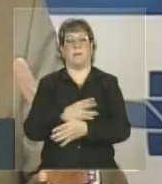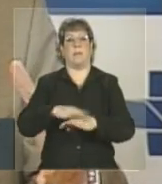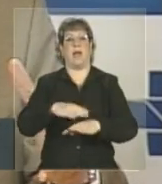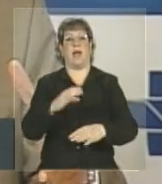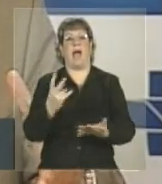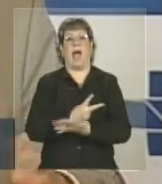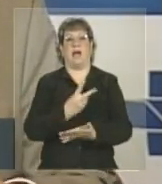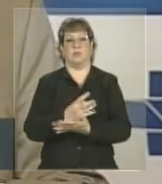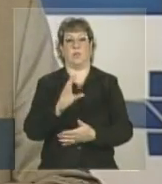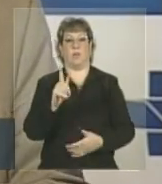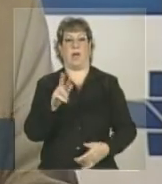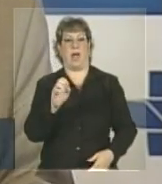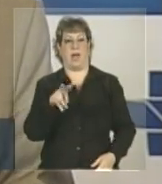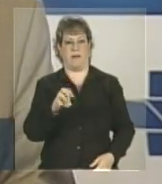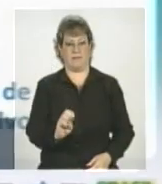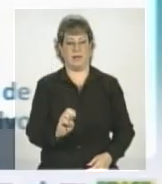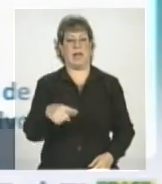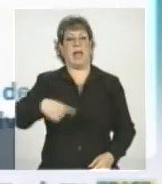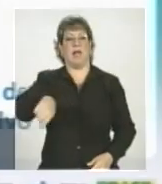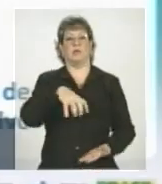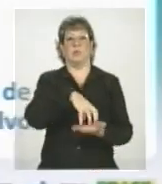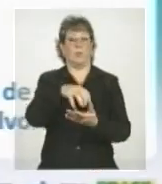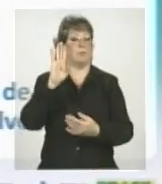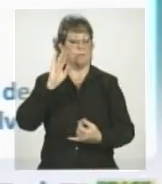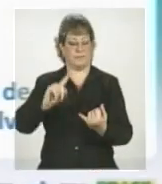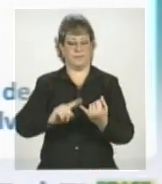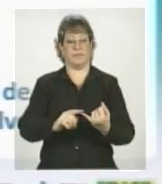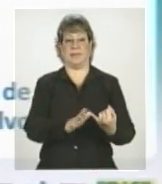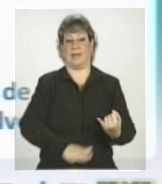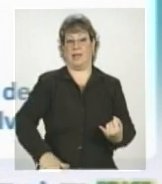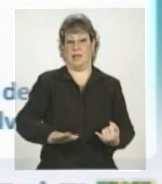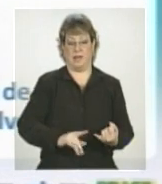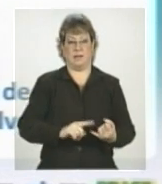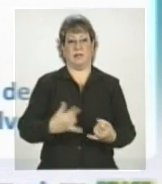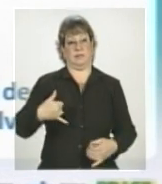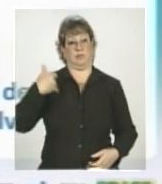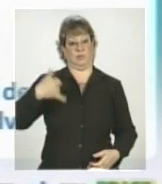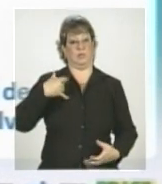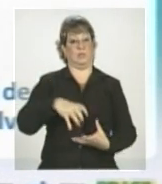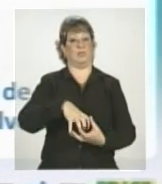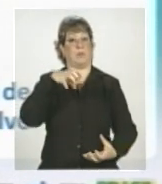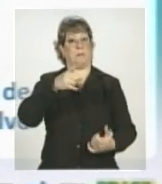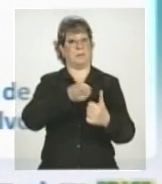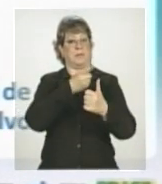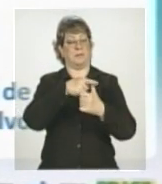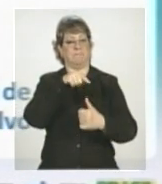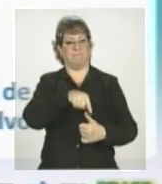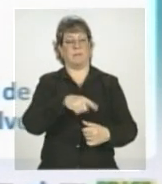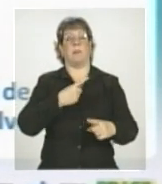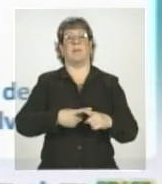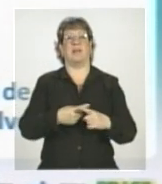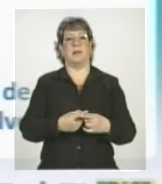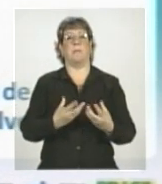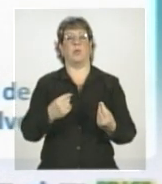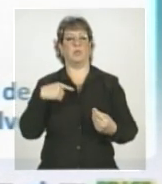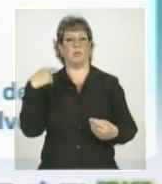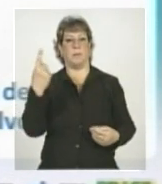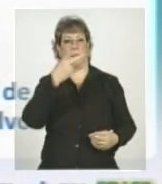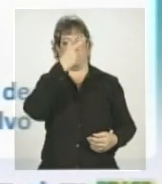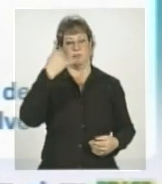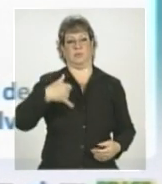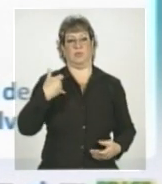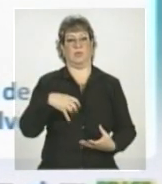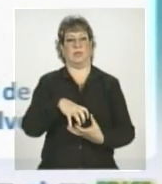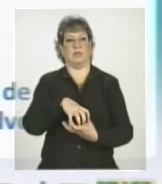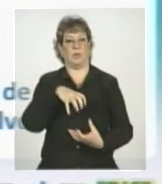concentra nesses grupos, né? E esses grupos são as crianças, desculpa, os idosos primeiros, porque muito comum, né, o idoso que já